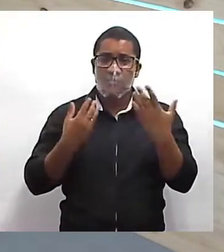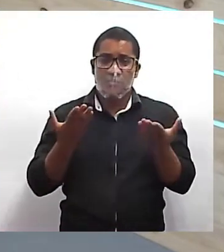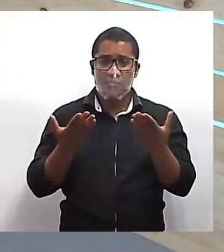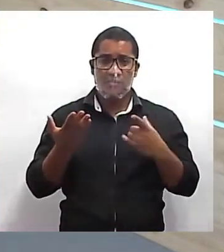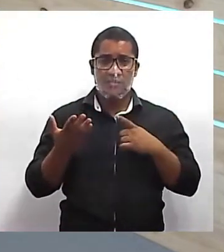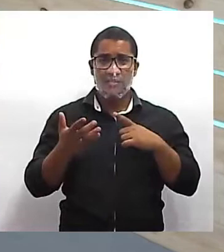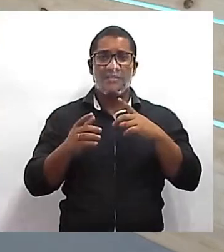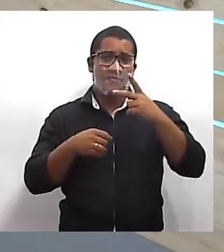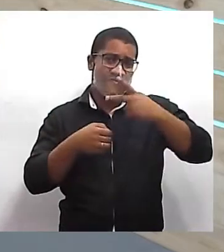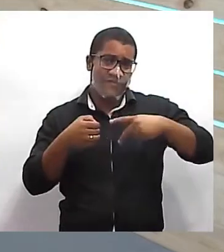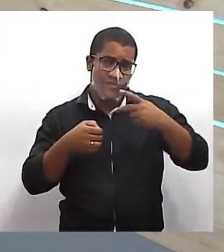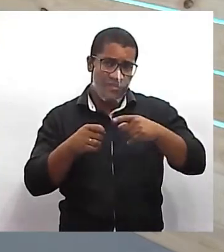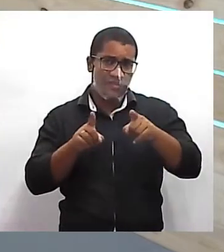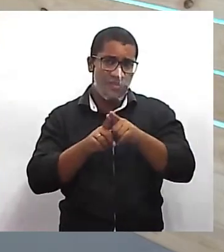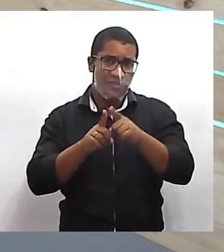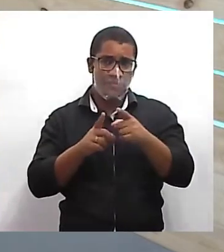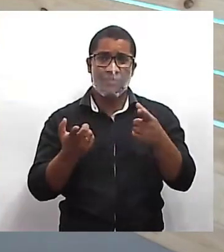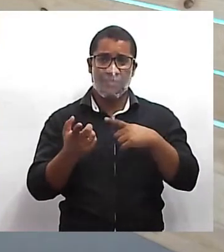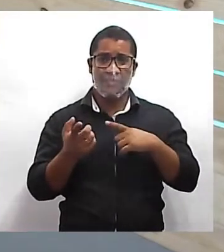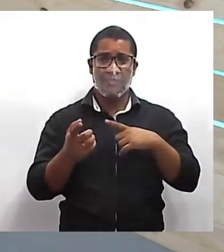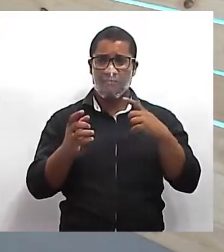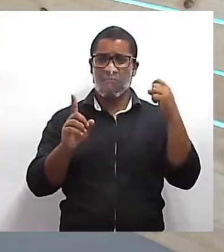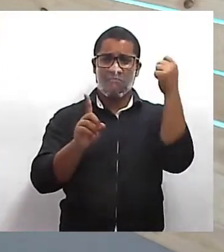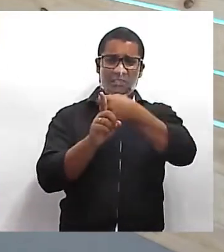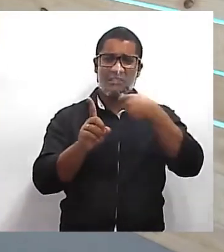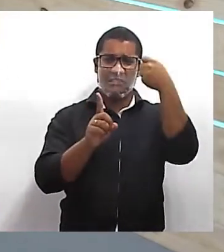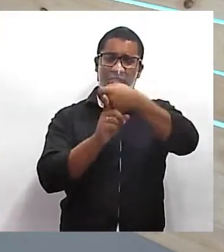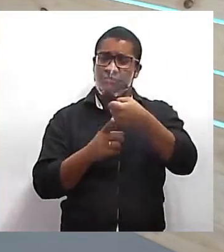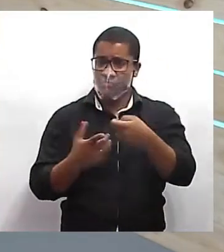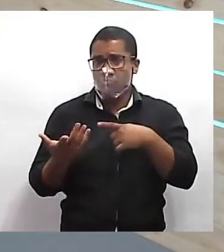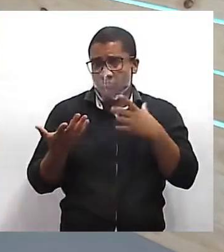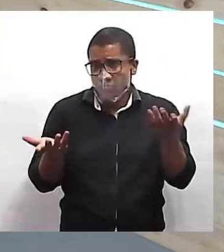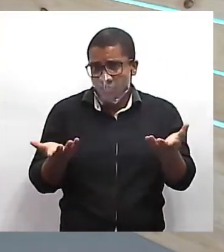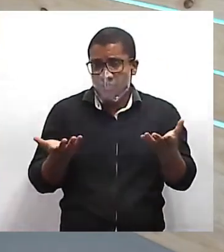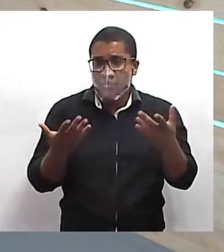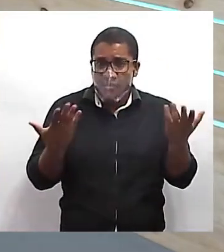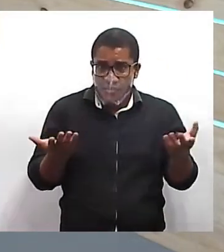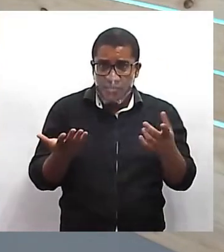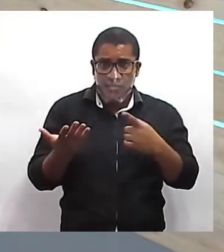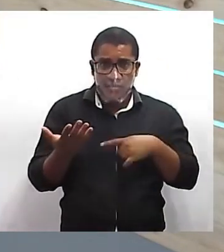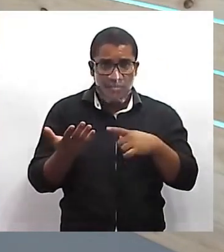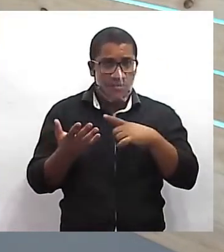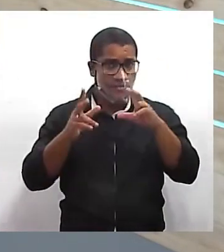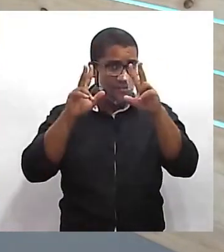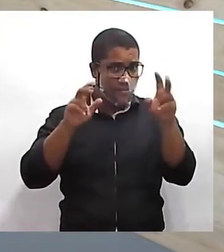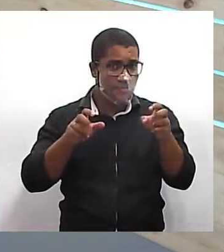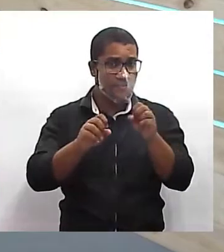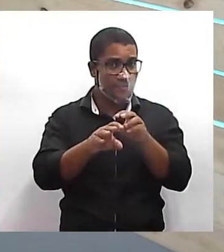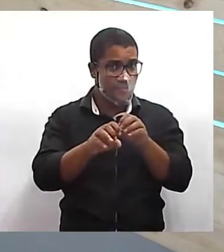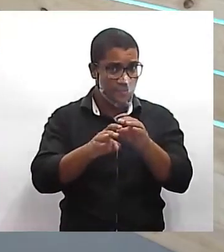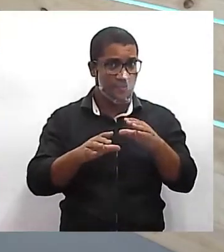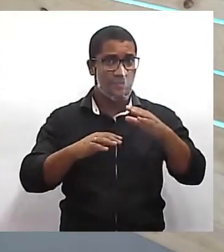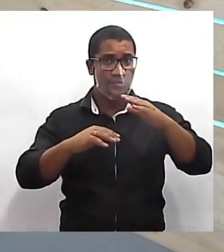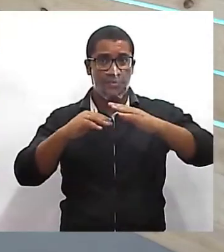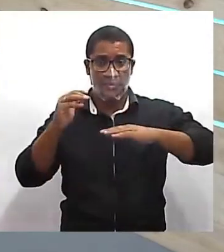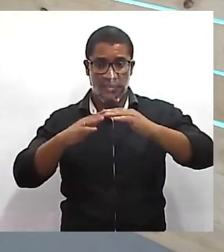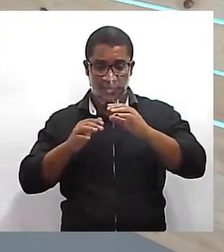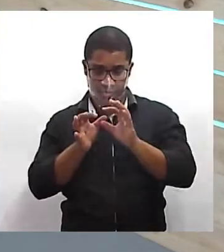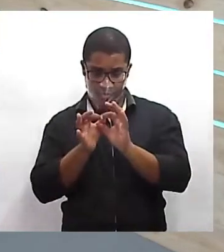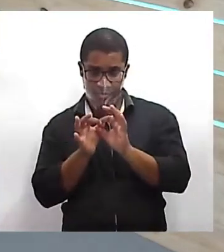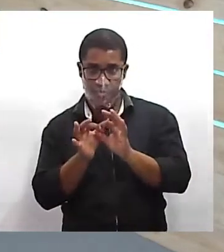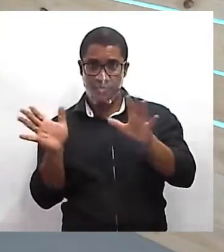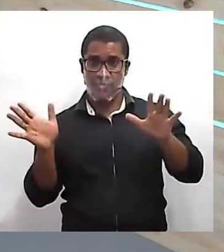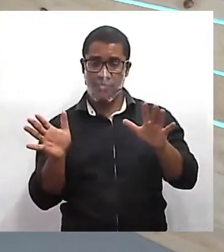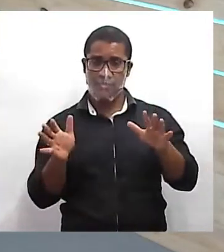violência simbólica e física em todas as esferas da vida pública. Assim, ao tratarmos sobre a educação para a prática da liberdade,